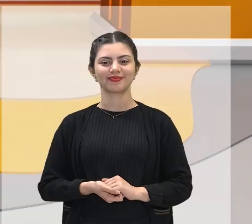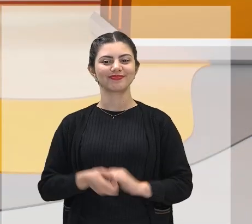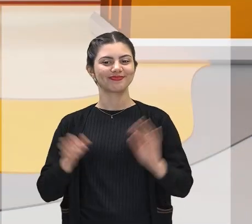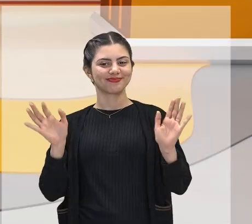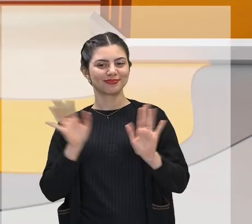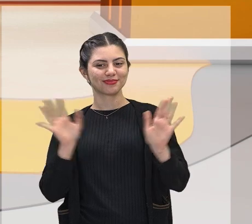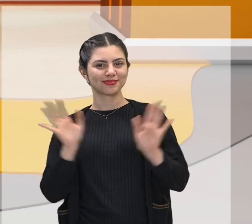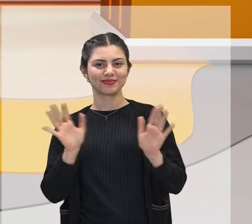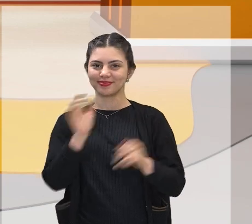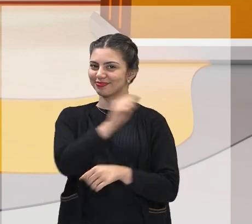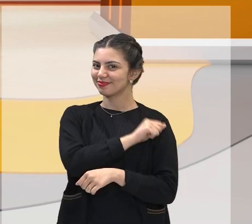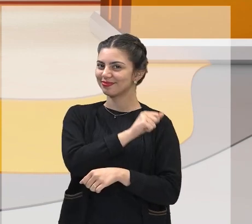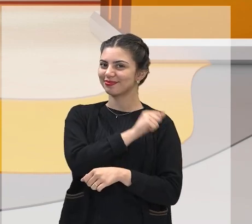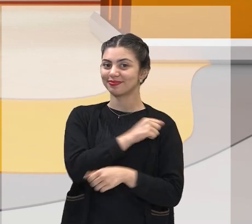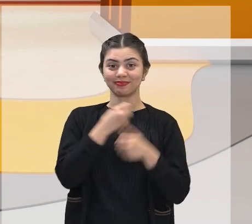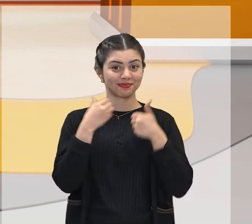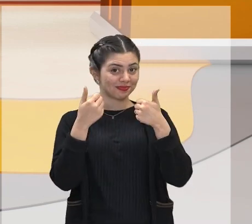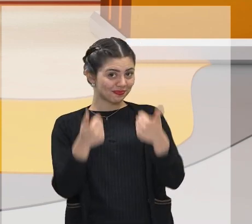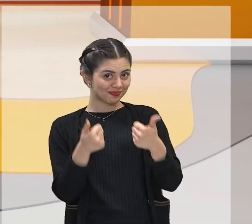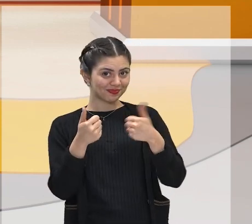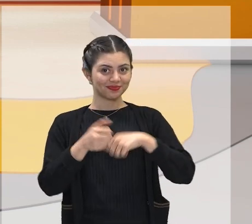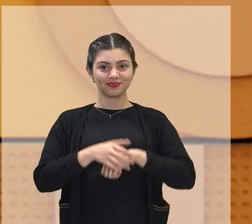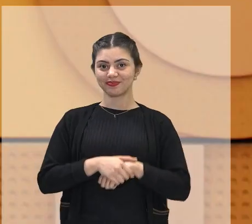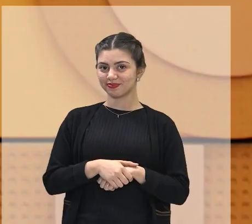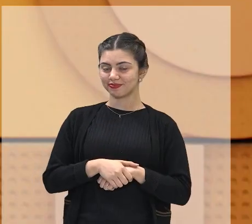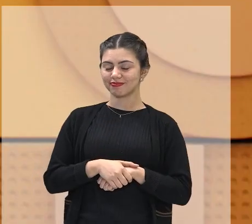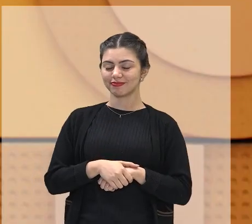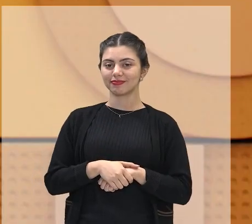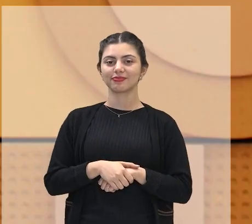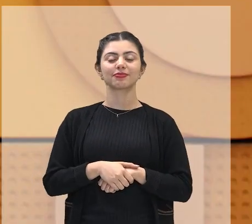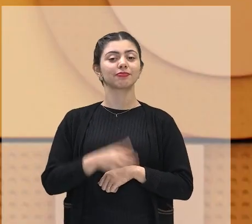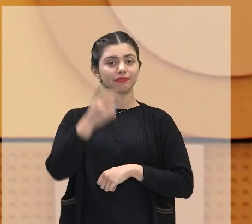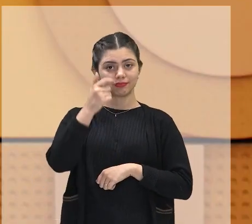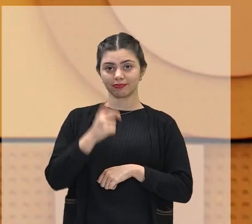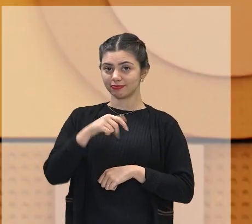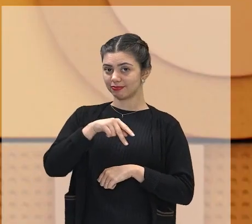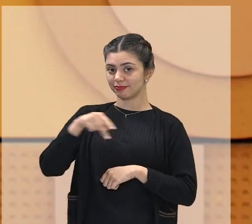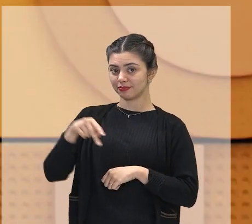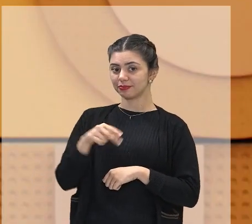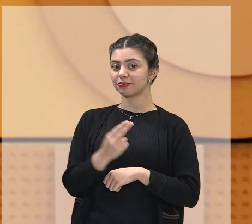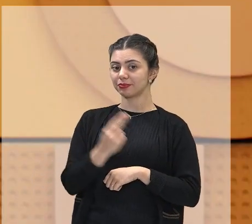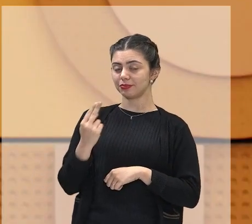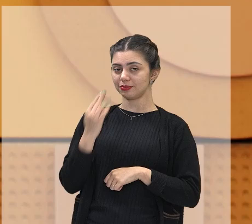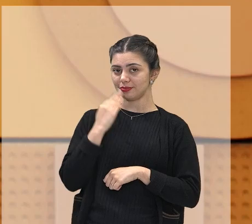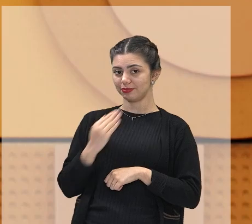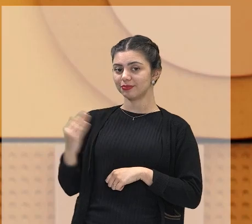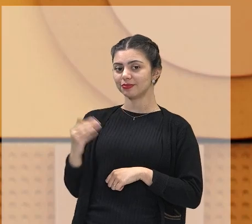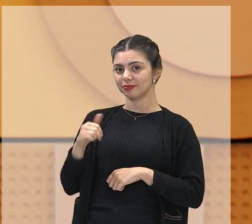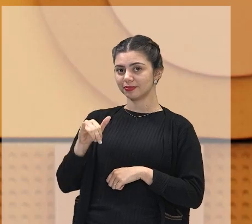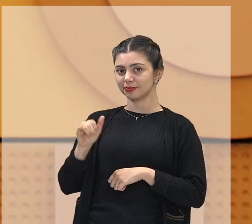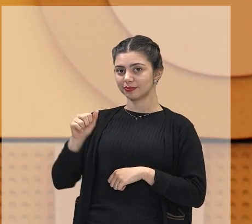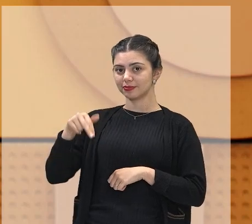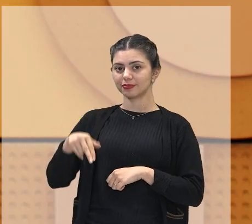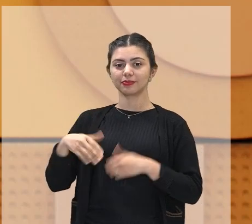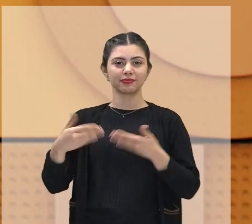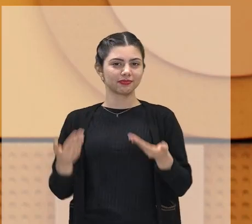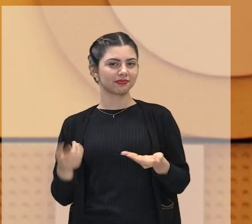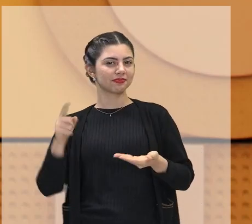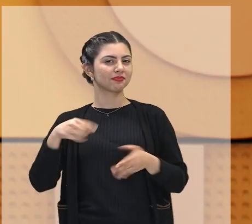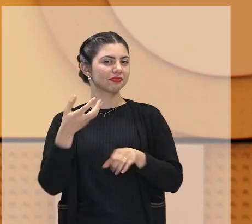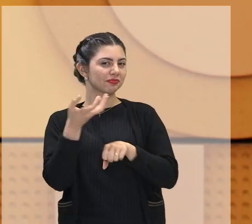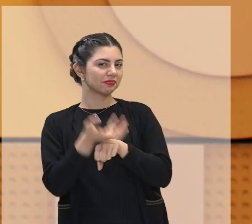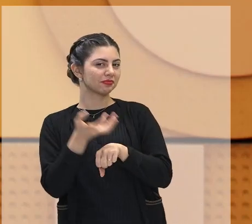Olá, queridos alunos, tudo bem com vocês? Eu sou o professor Ian Souto, daquela que é